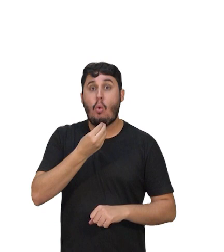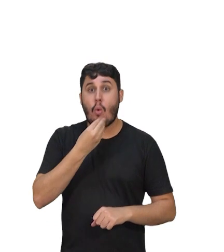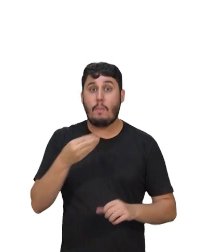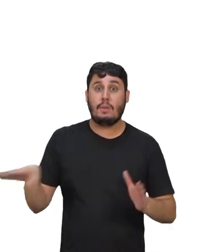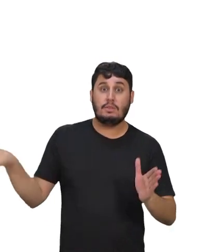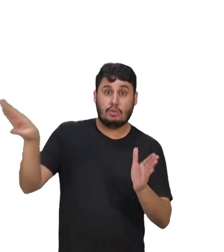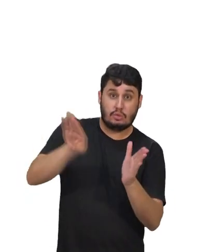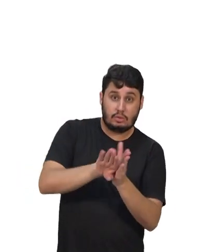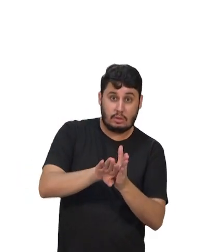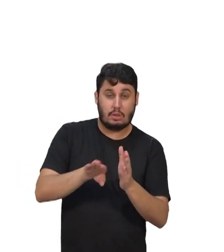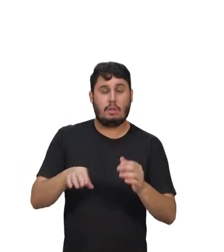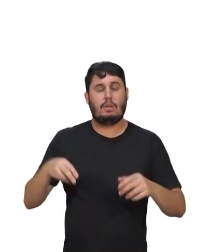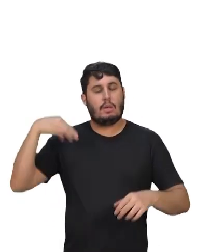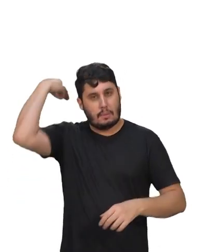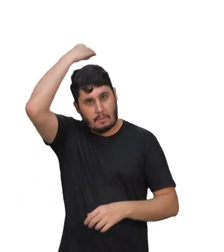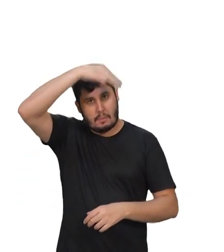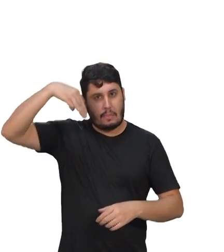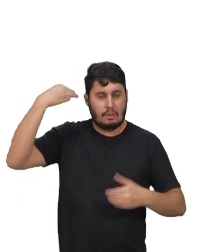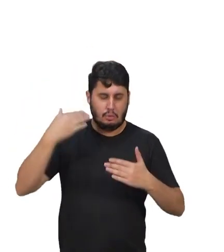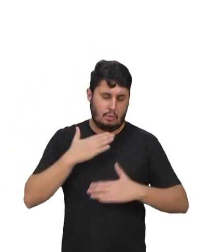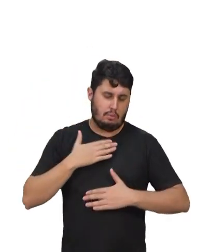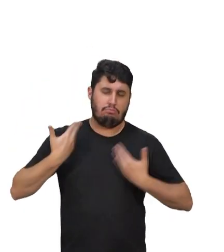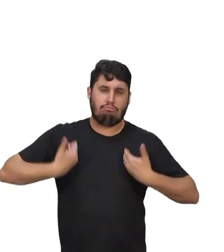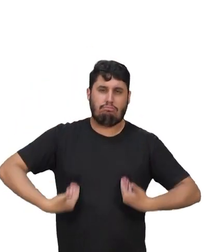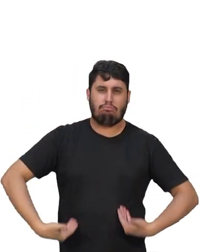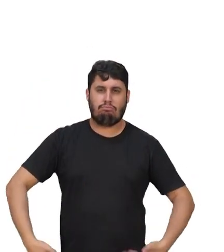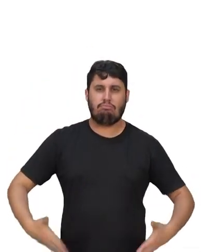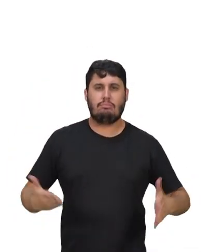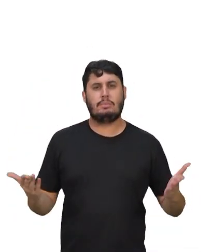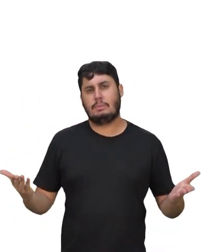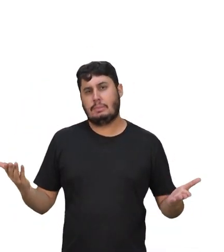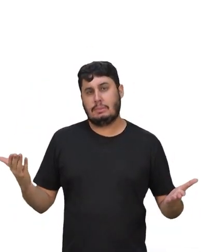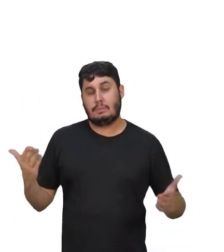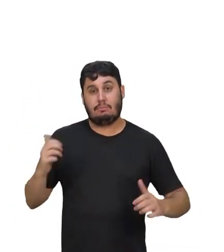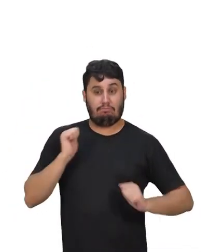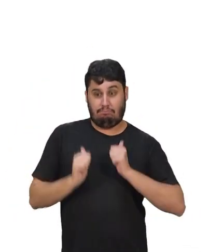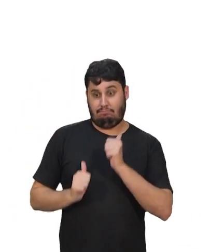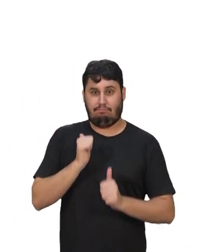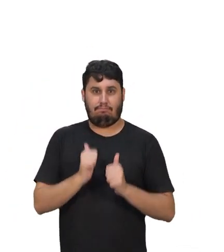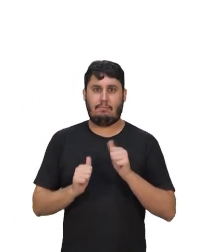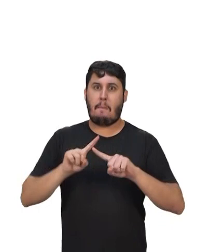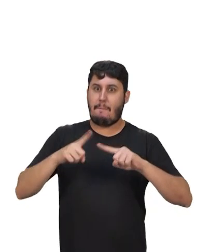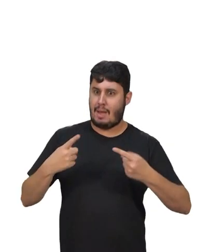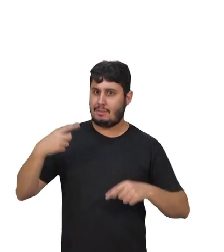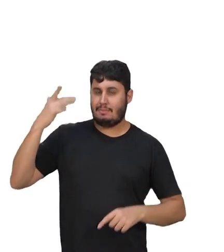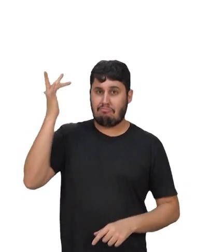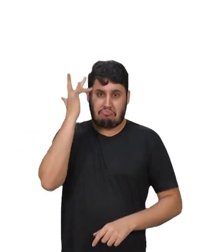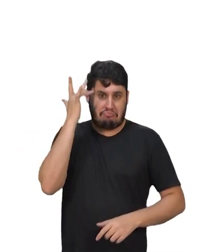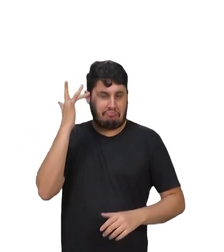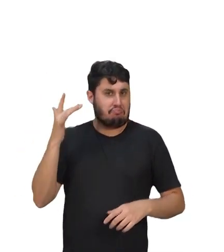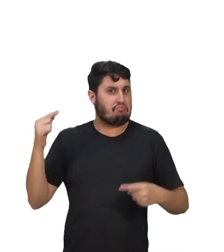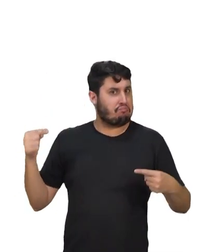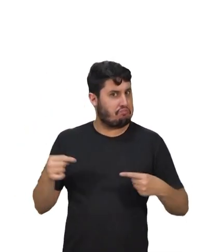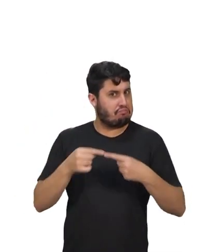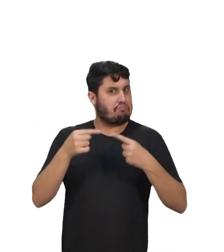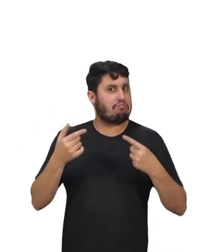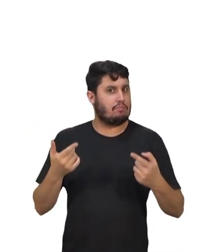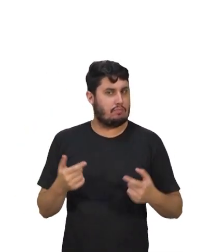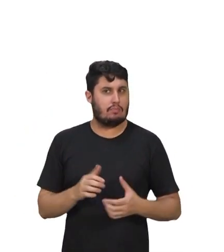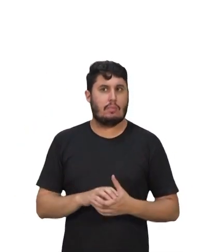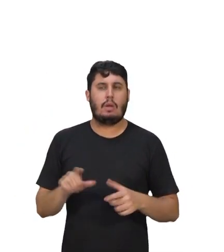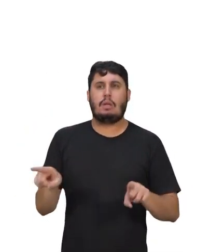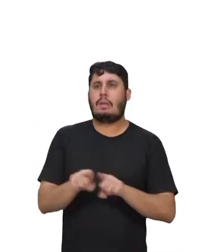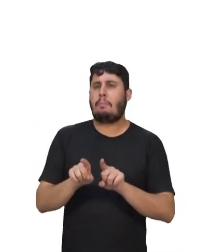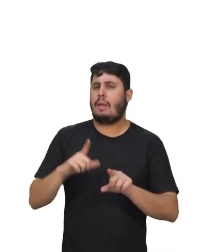com design atlético, mas muito fashion. Ó, fashion, que seria estiloso, na moda. Tem um toque vintage, que tem aí a